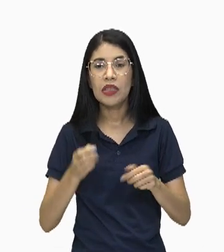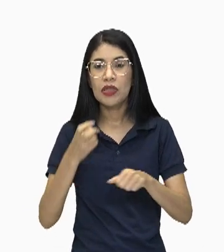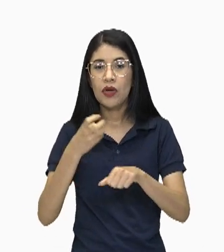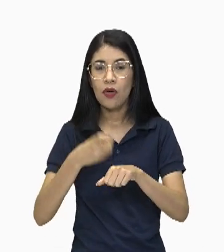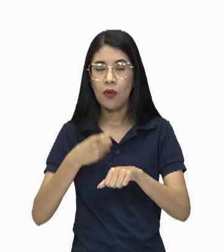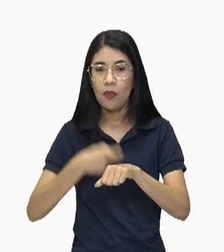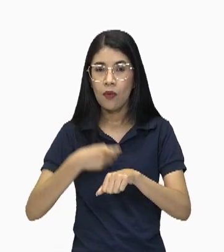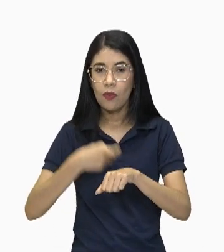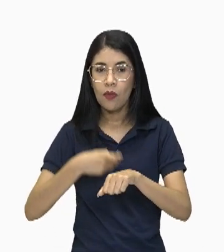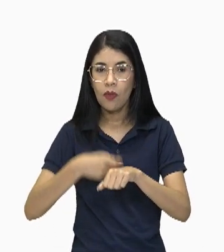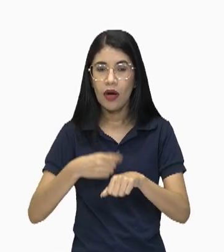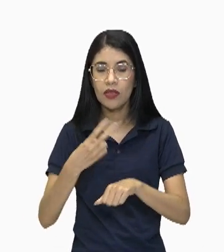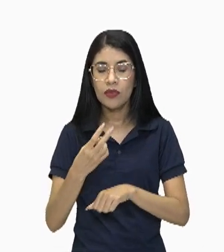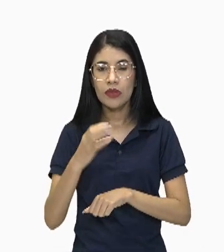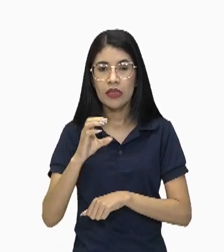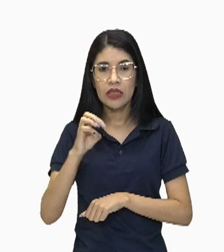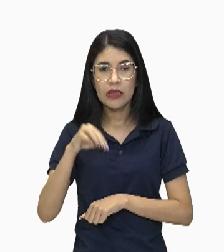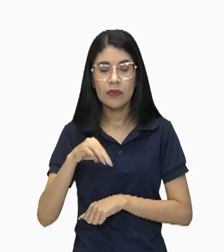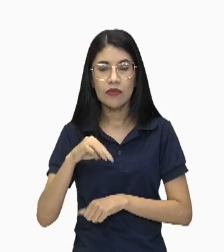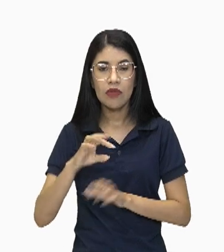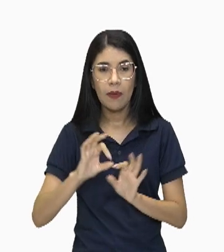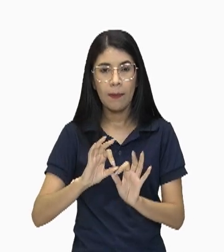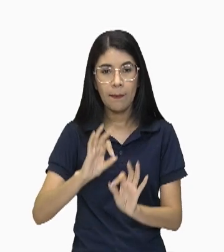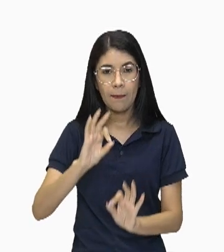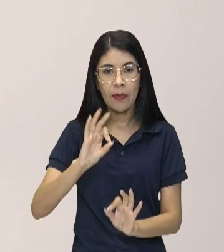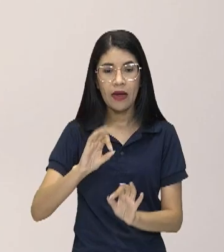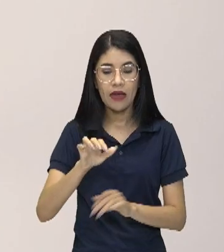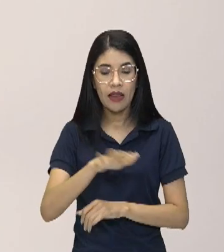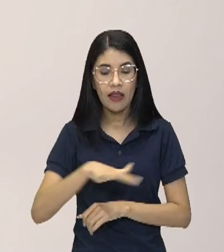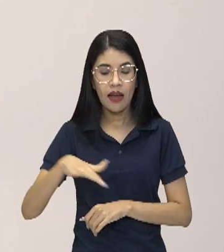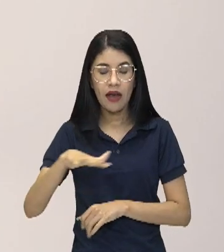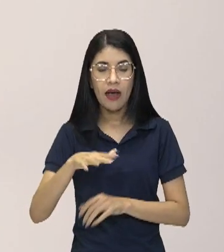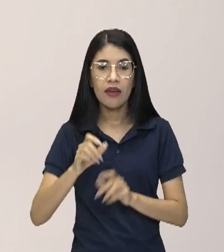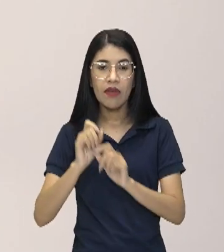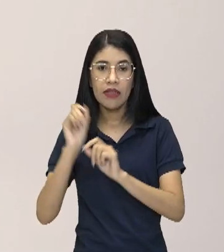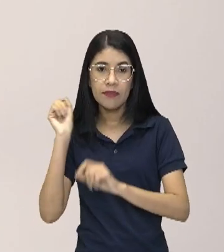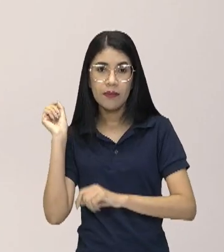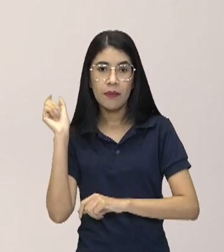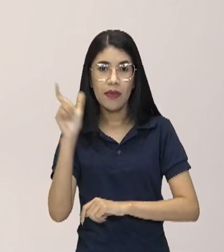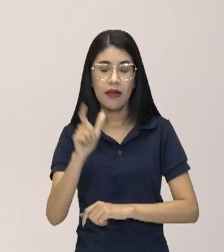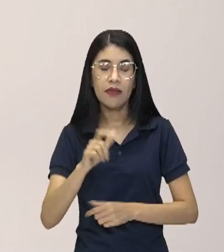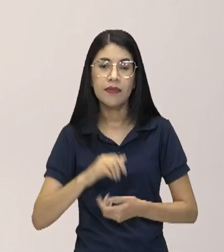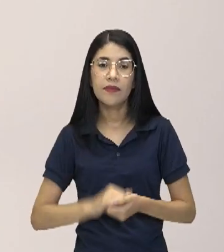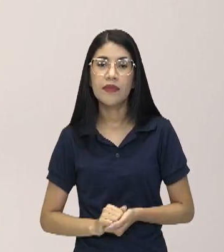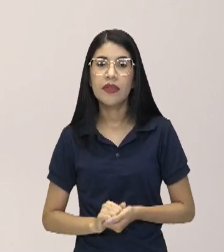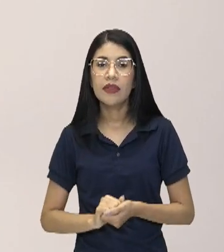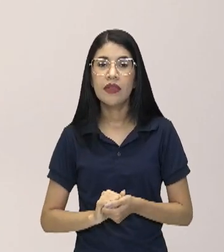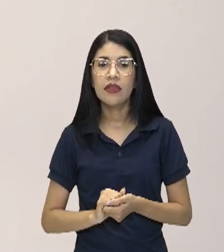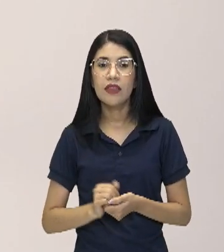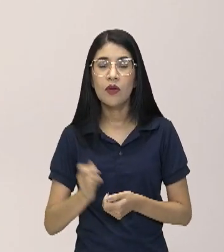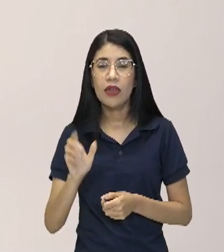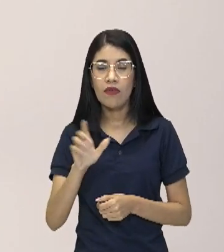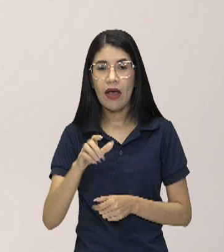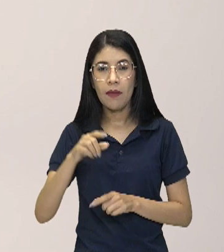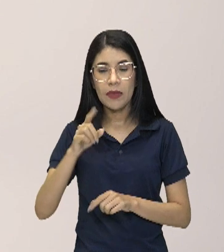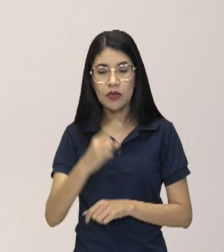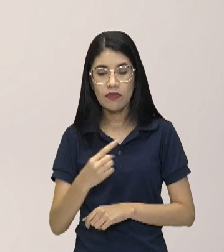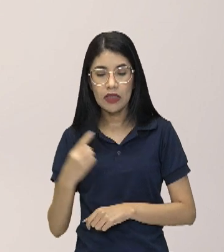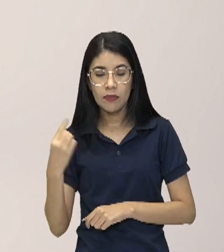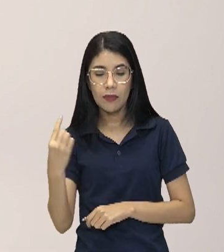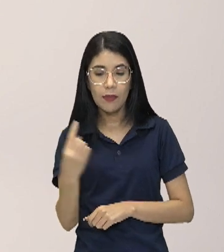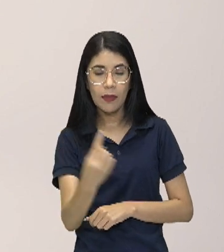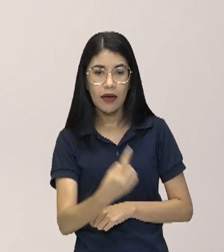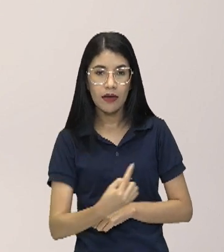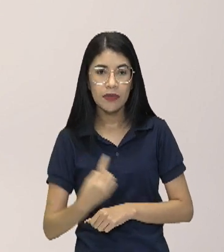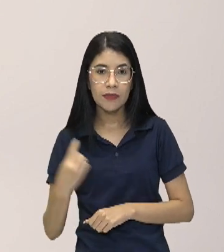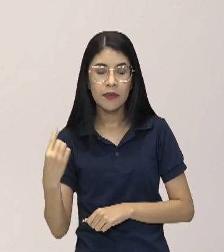2 centímetros de altura, que é a zona de lançamento. E aí esse indivíduo vai girar com esse disco, né, fazer alguns giros